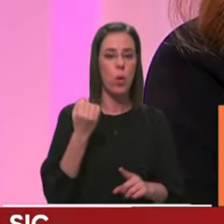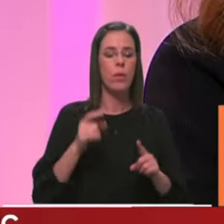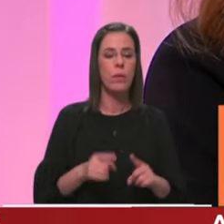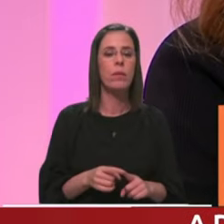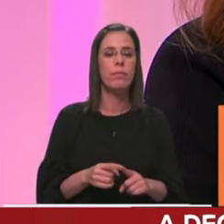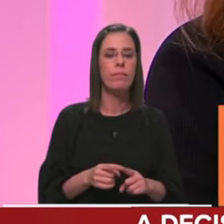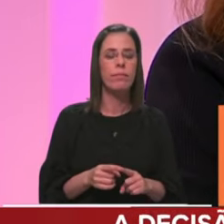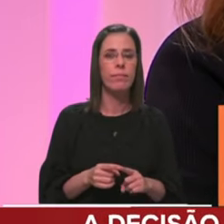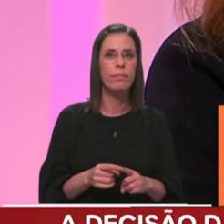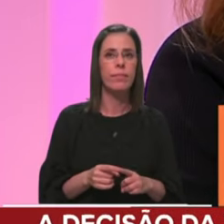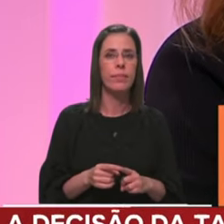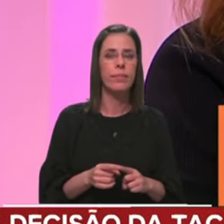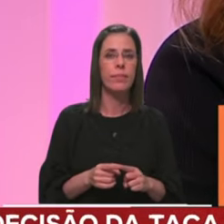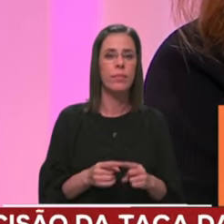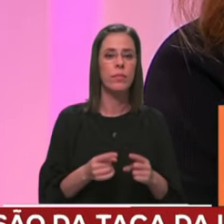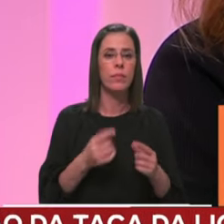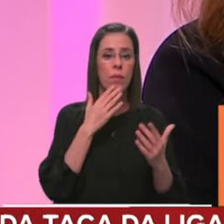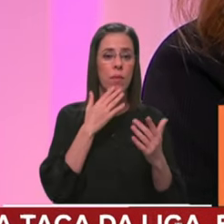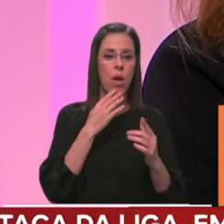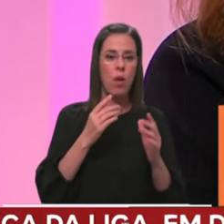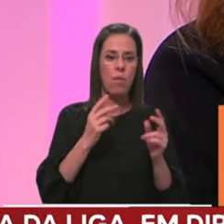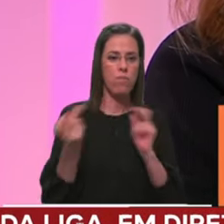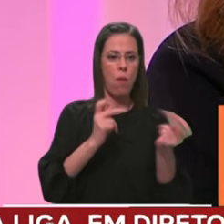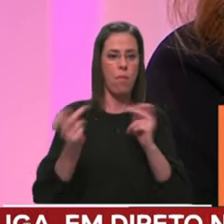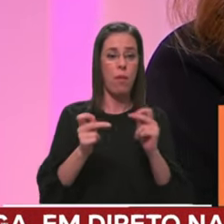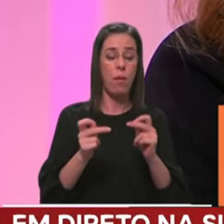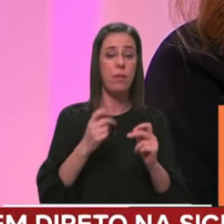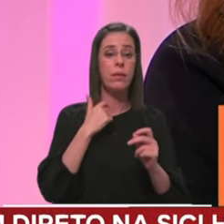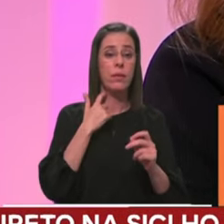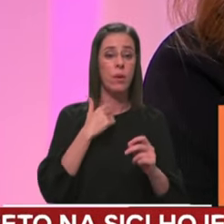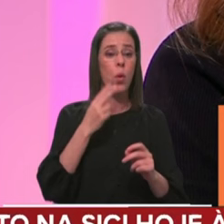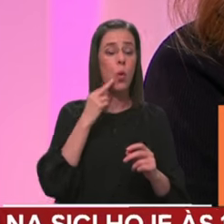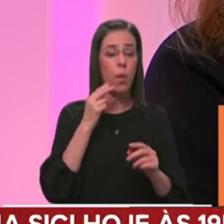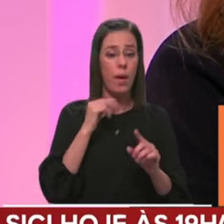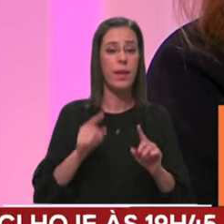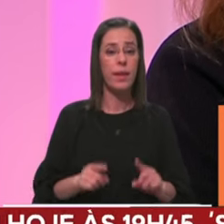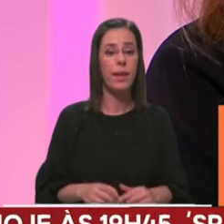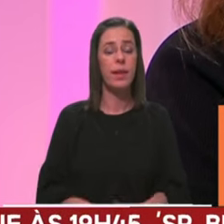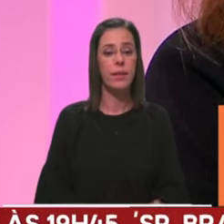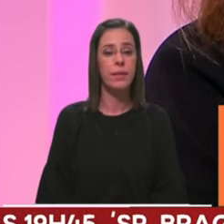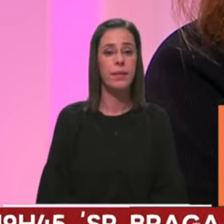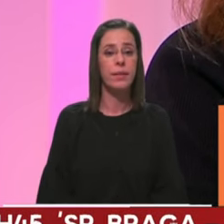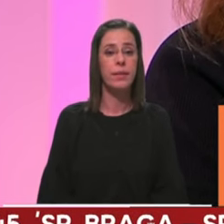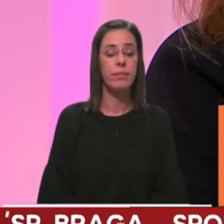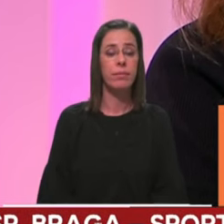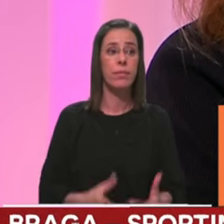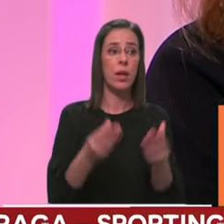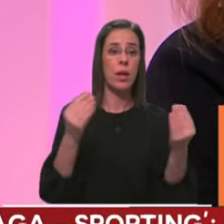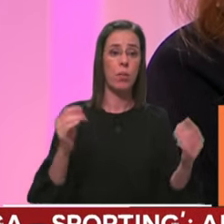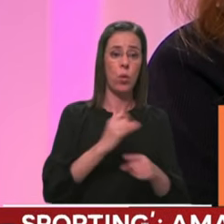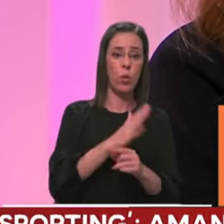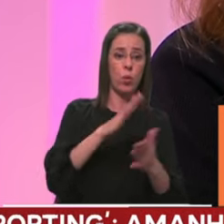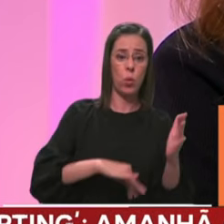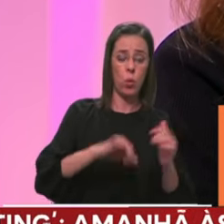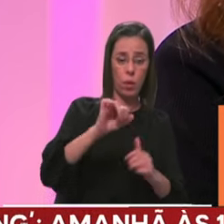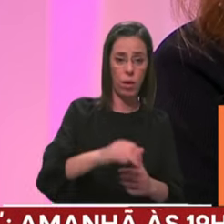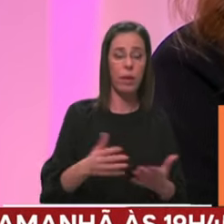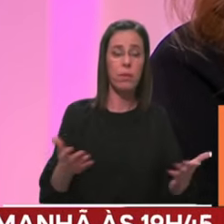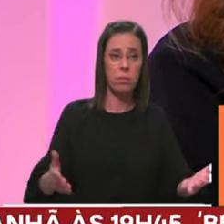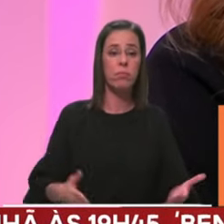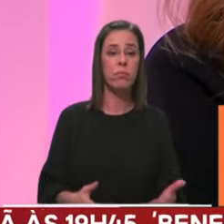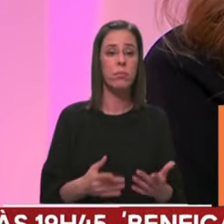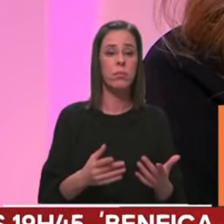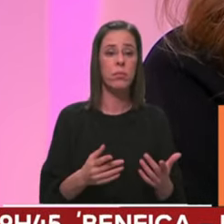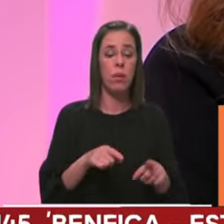um uma contraofensiva verbal com o André Ventura que que muitos outros colegas teus e